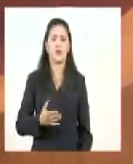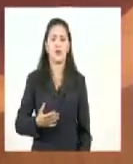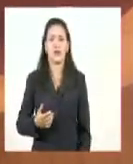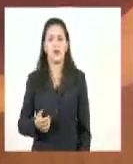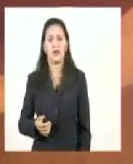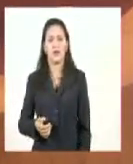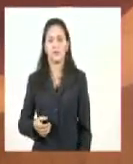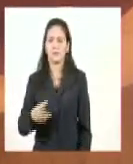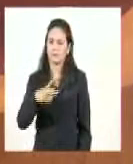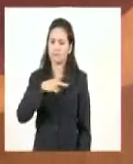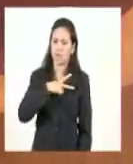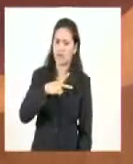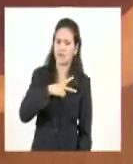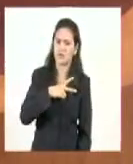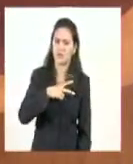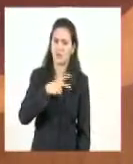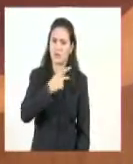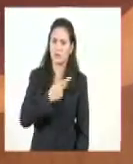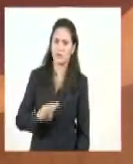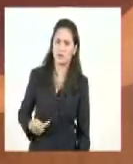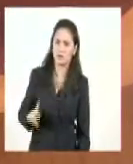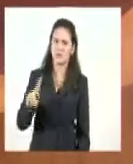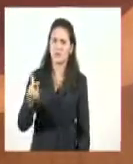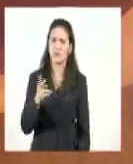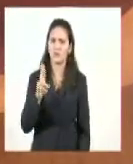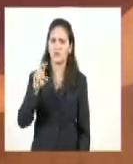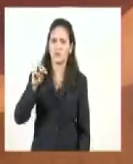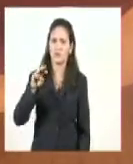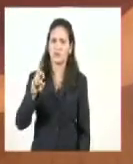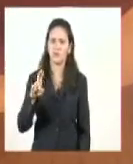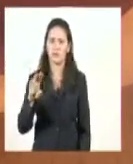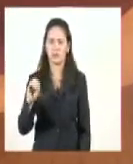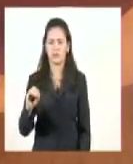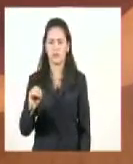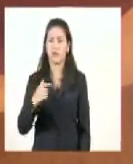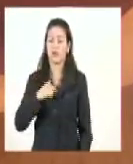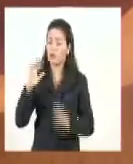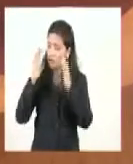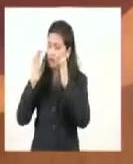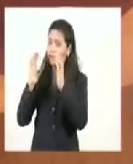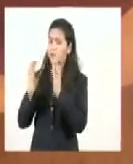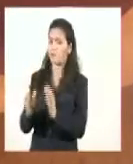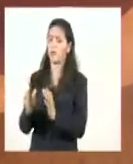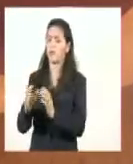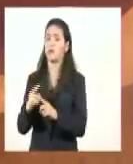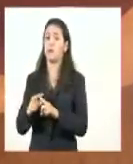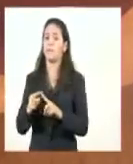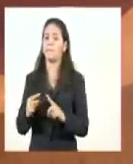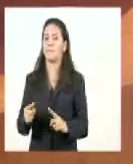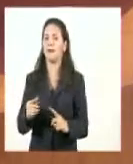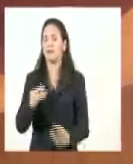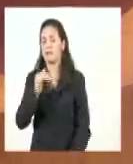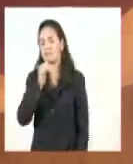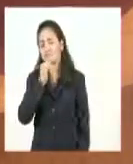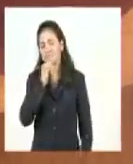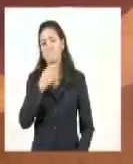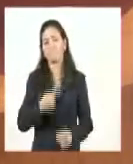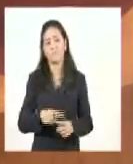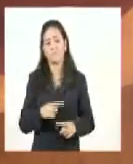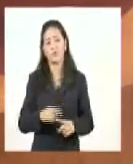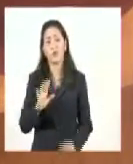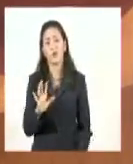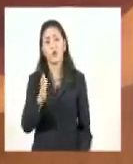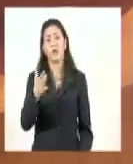pessoal do presidente Humberto Coutinho, a quem respeito e a quem admiro. Mas, infelizmente, o que aconteceu nessa maternidade